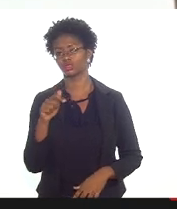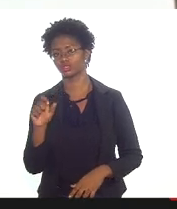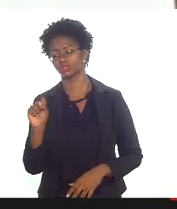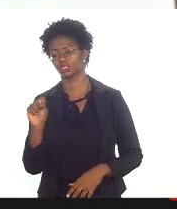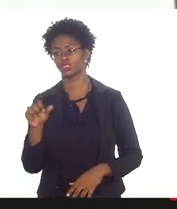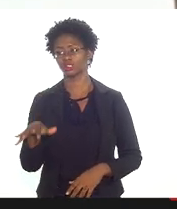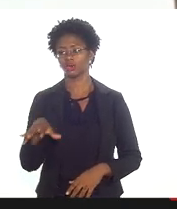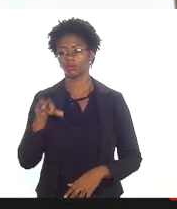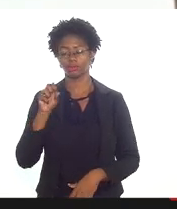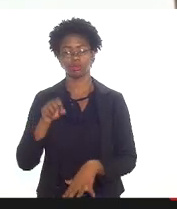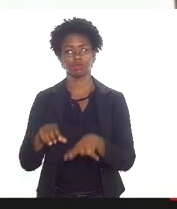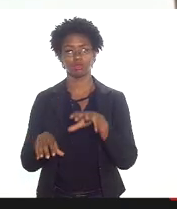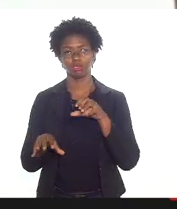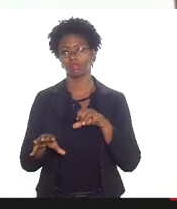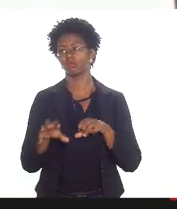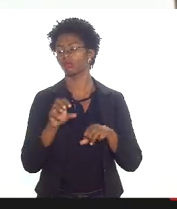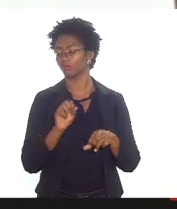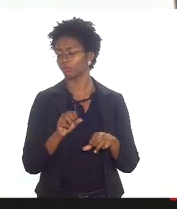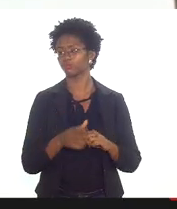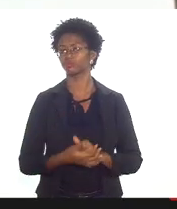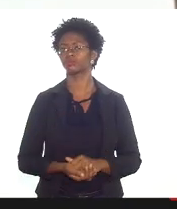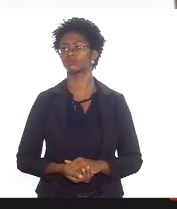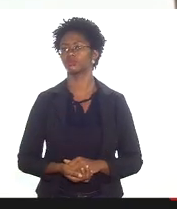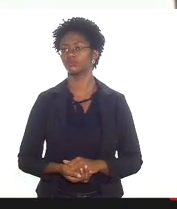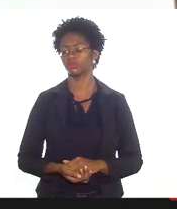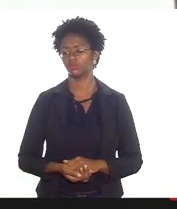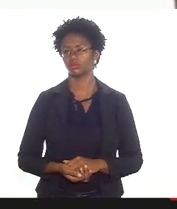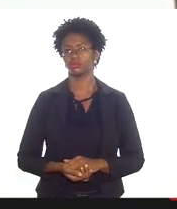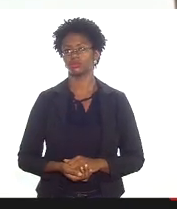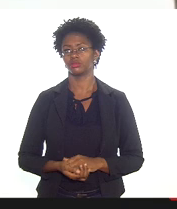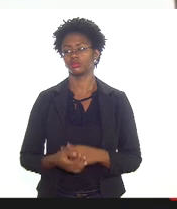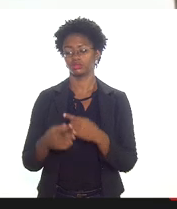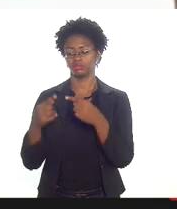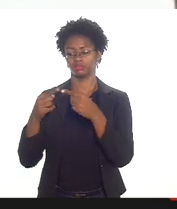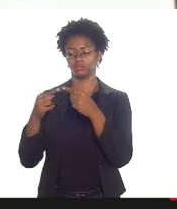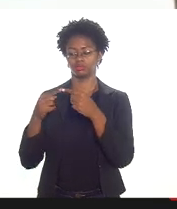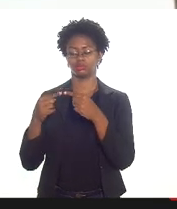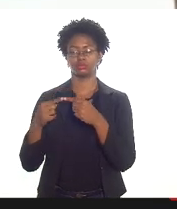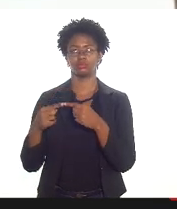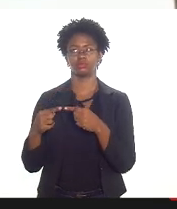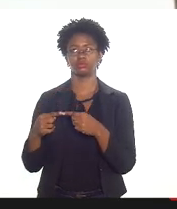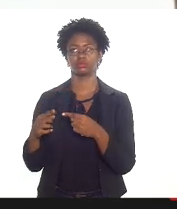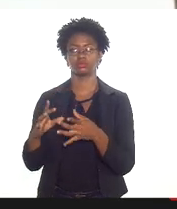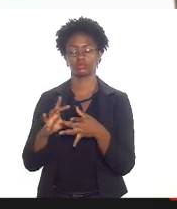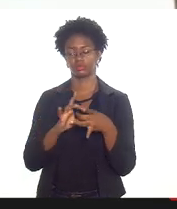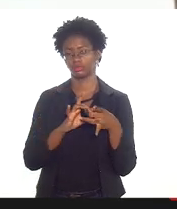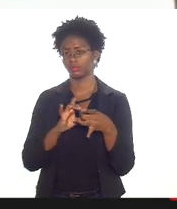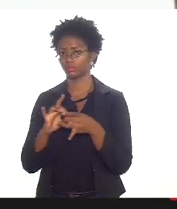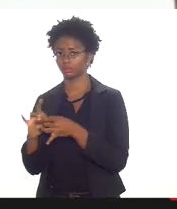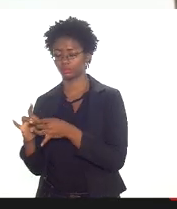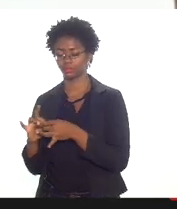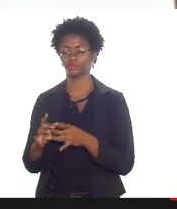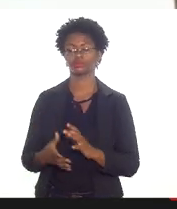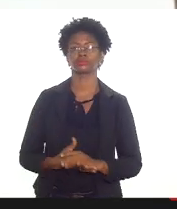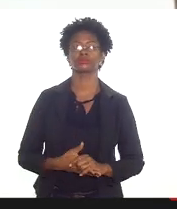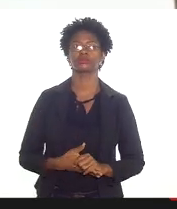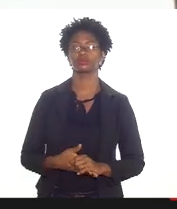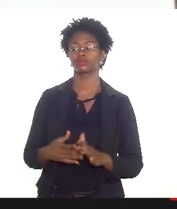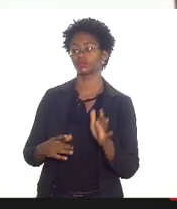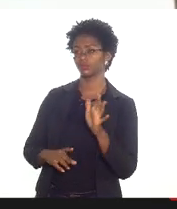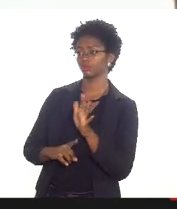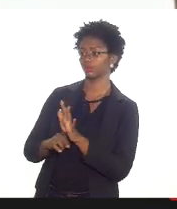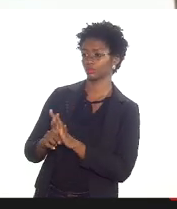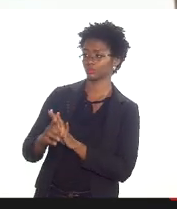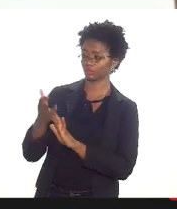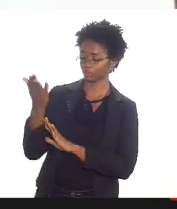extraído com as suas respectivas correntes. Pergunta a Vossa